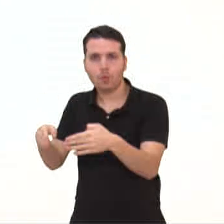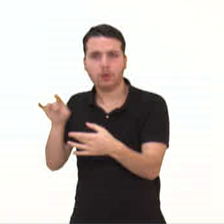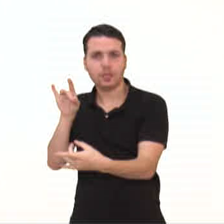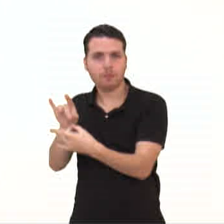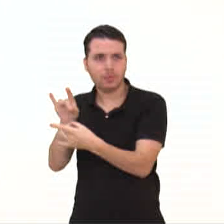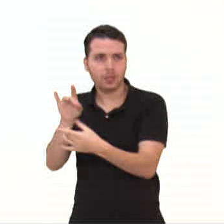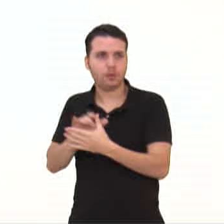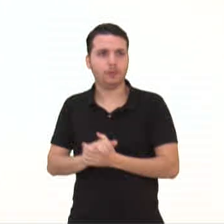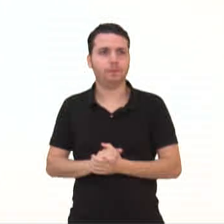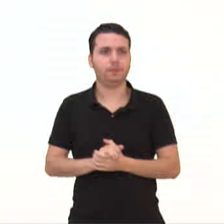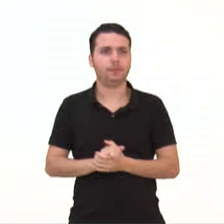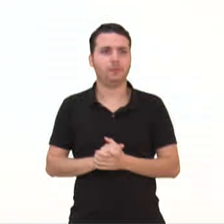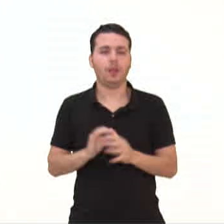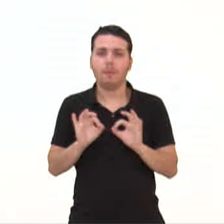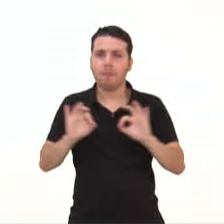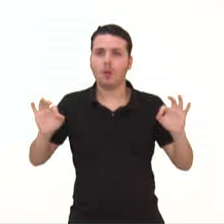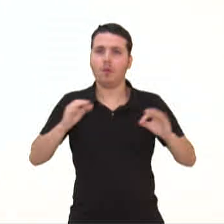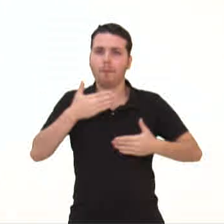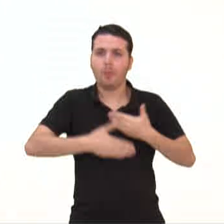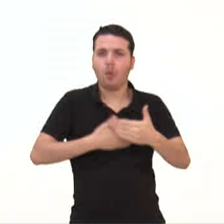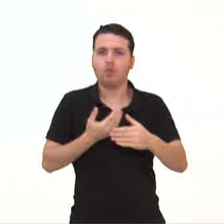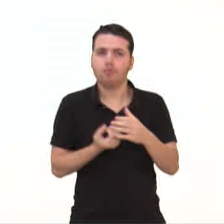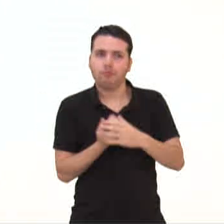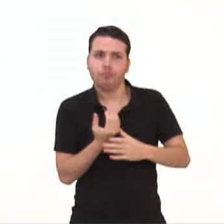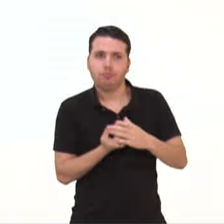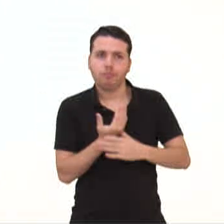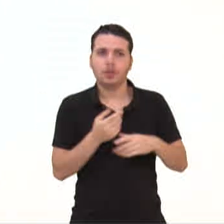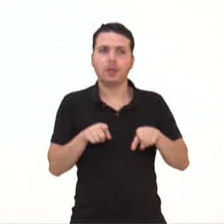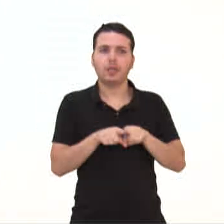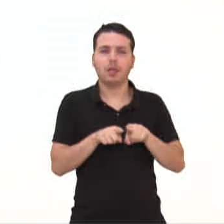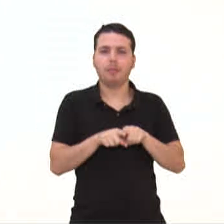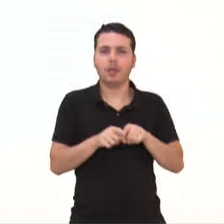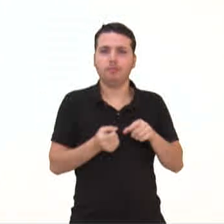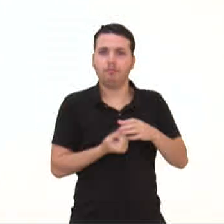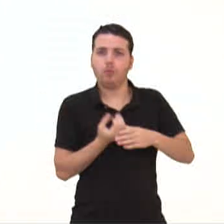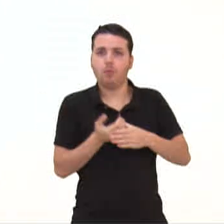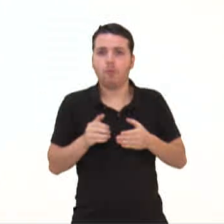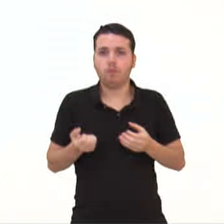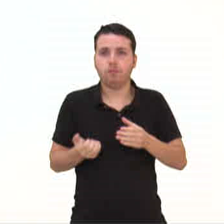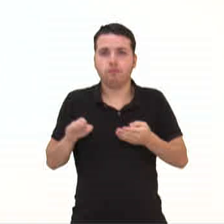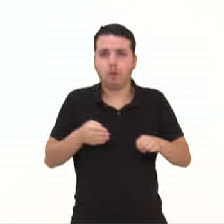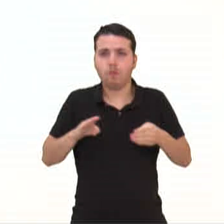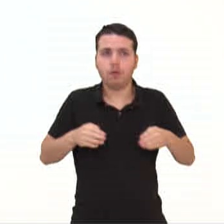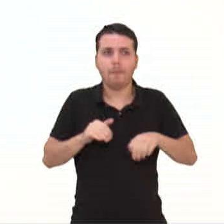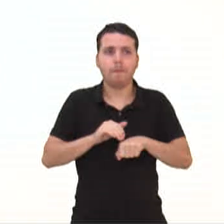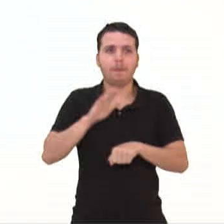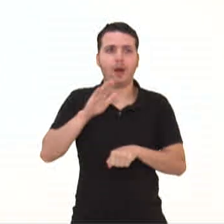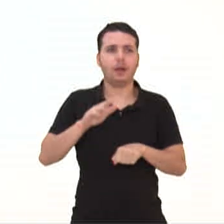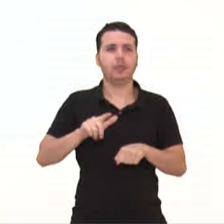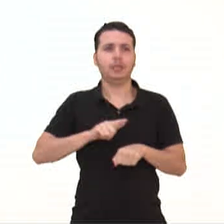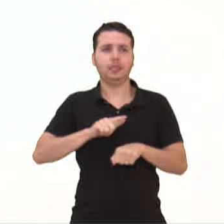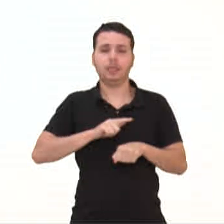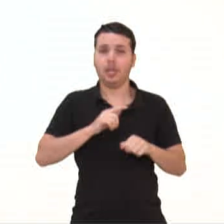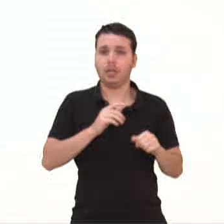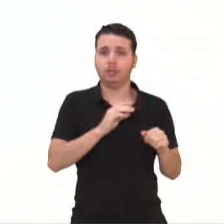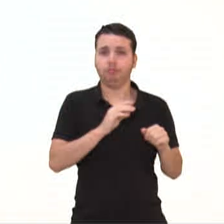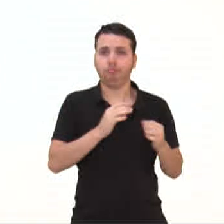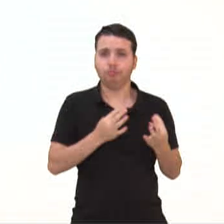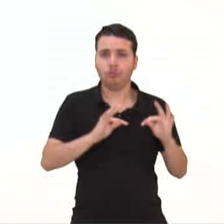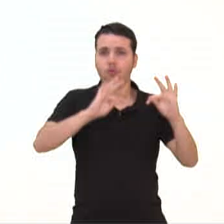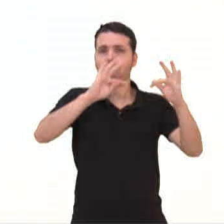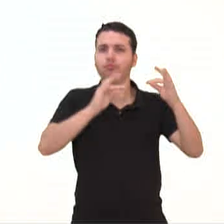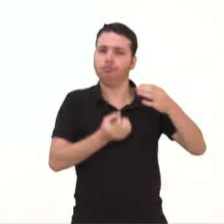mercantilização da informação, das tecnologias de informação, inovações e revoluções tecnológicas, desenvolvimento de